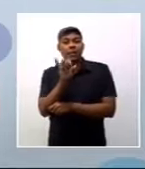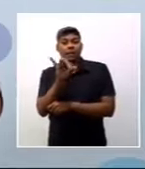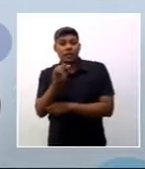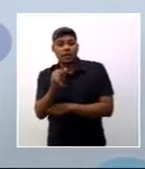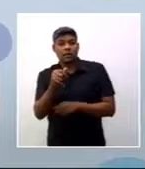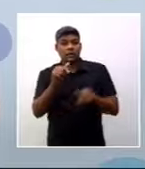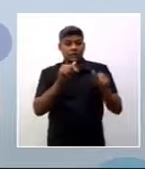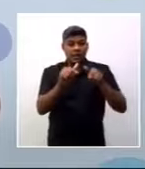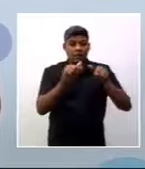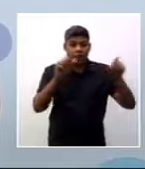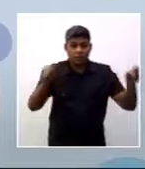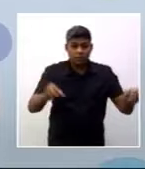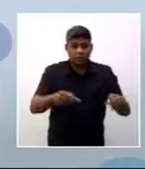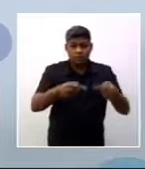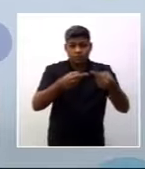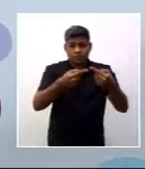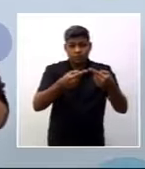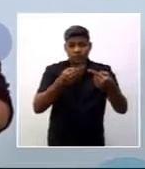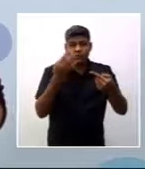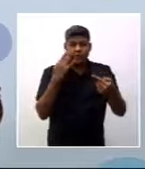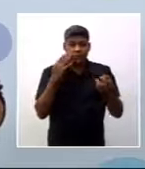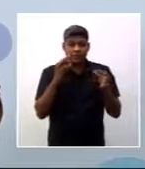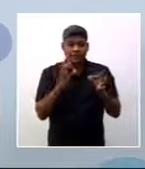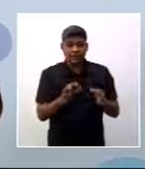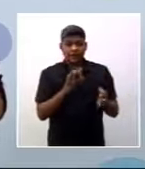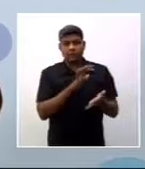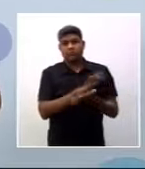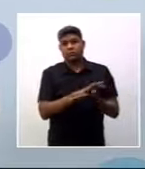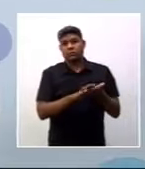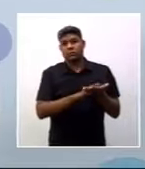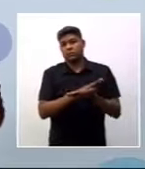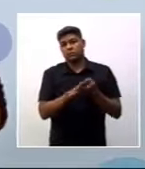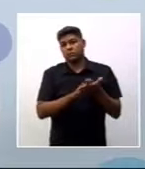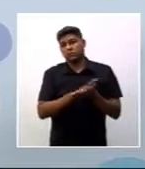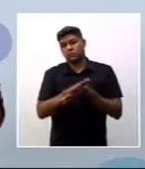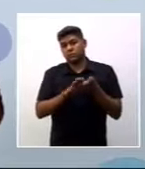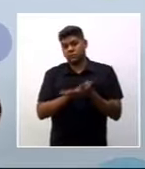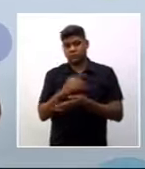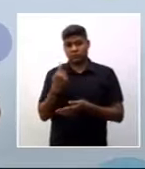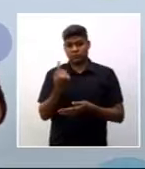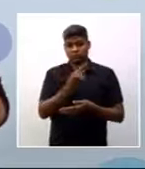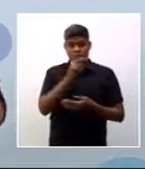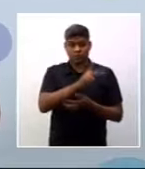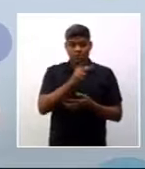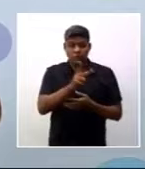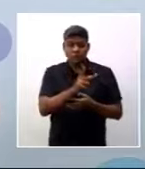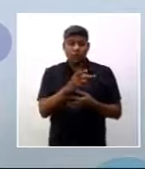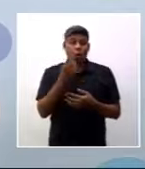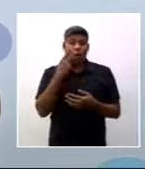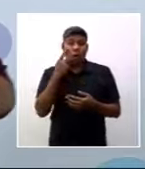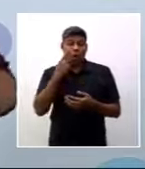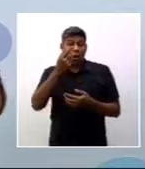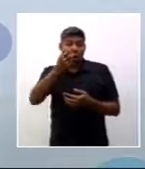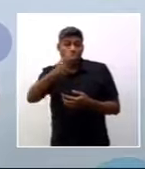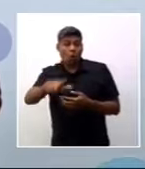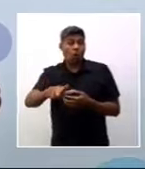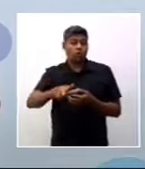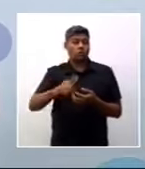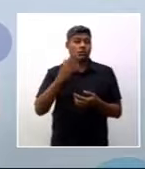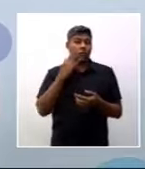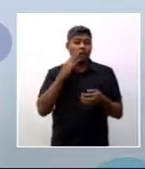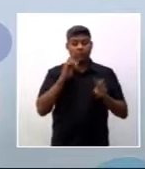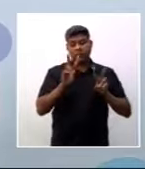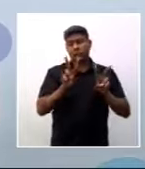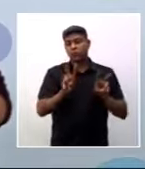bater se com o trabalho que ele fez só que novamente não deu certo porque quando é pão mas a gente que a professora que normalmente a gente checa em outras once a gente já